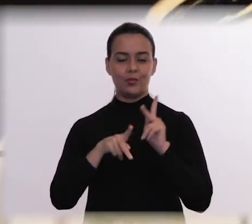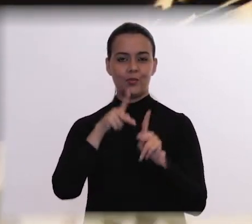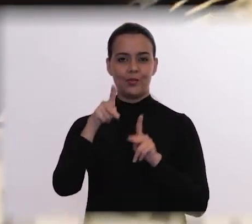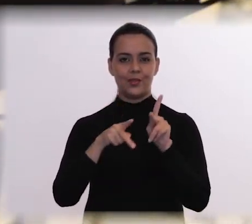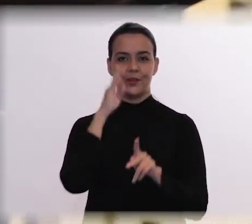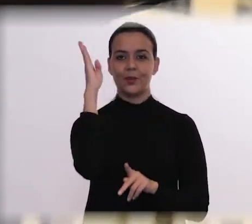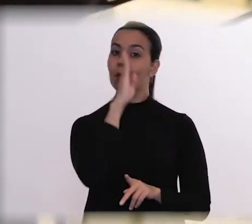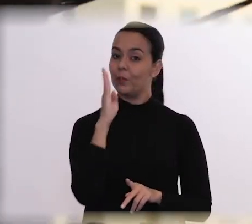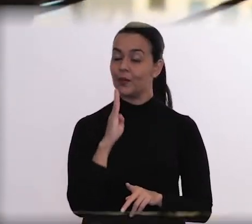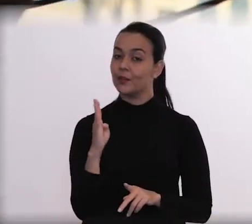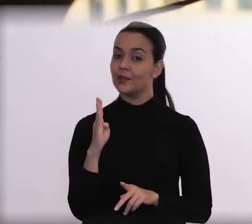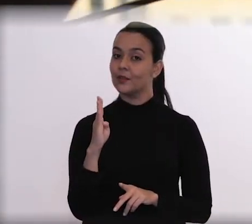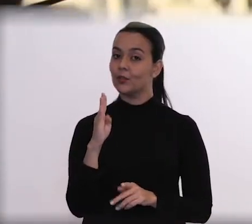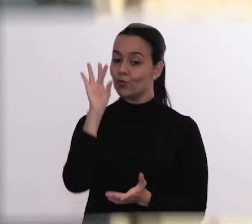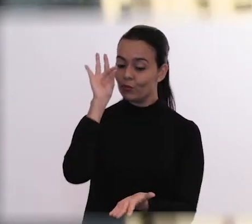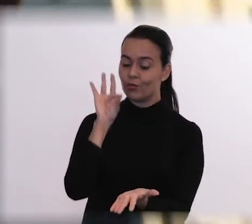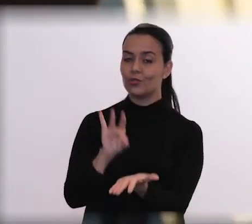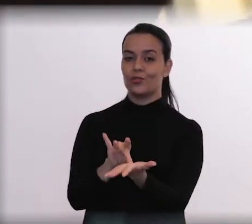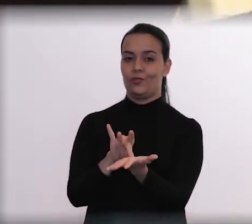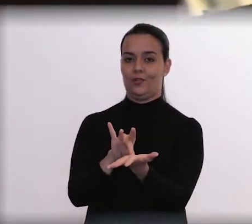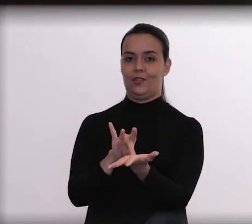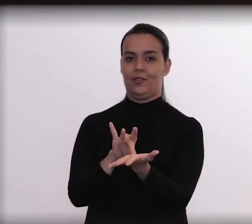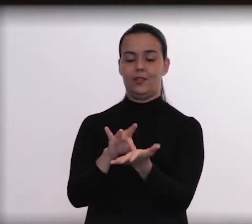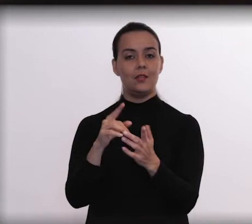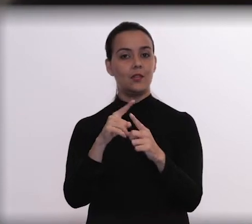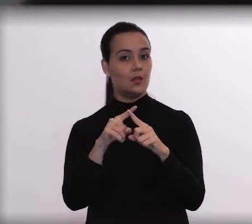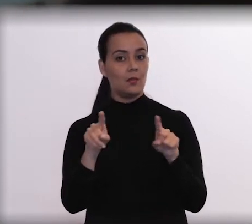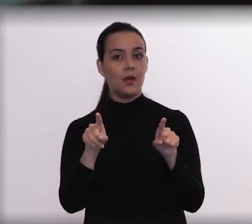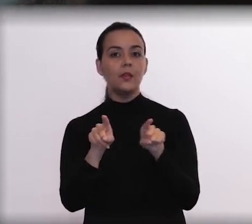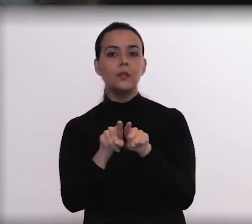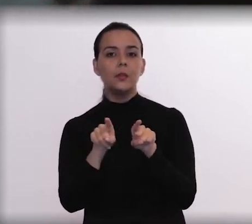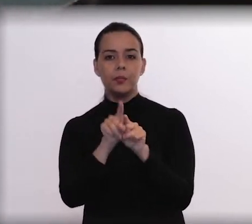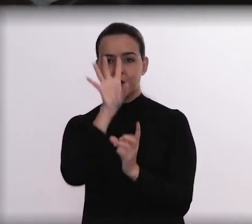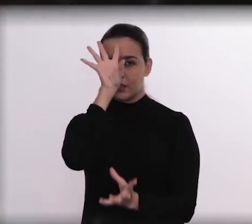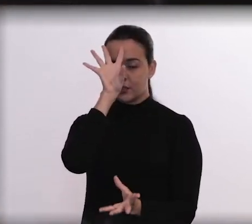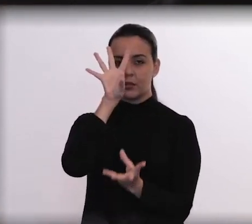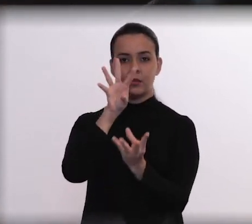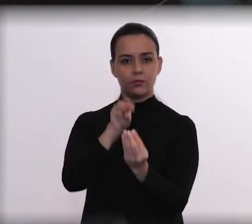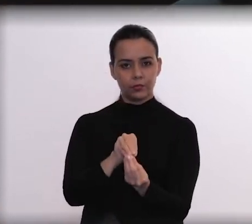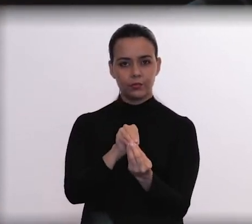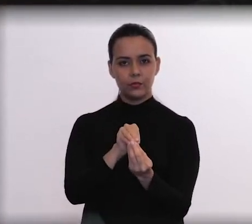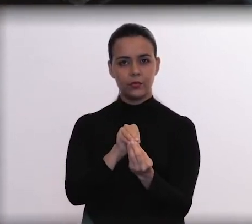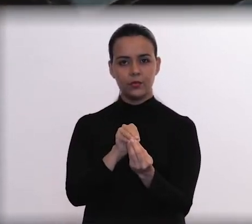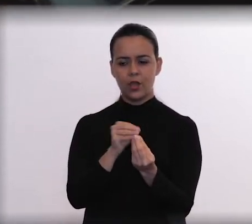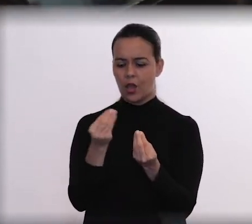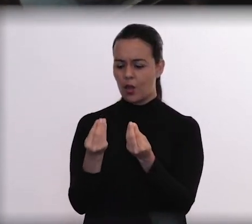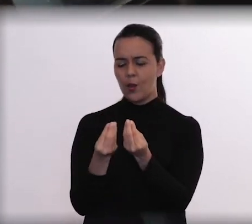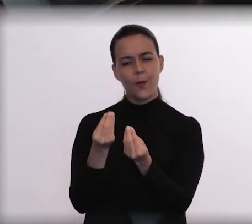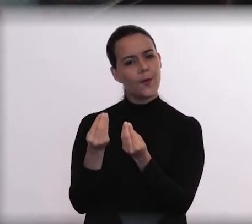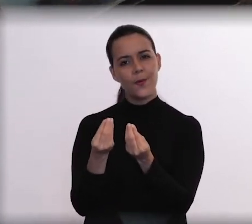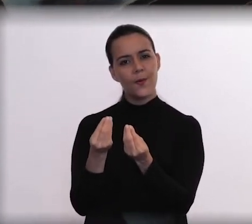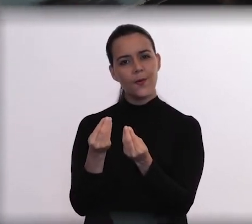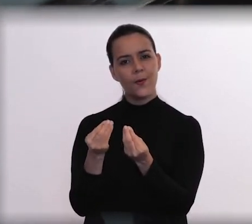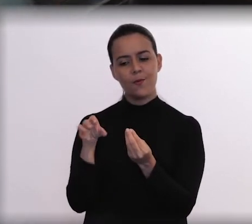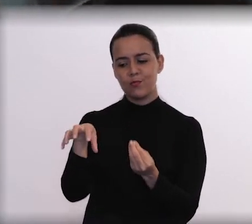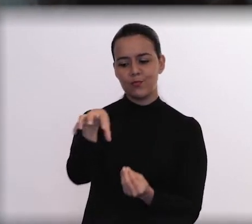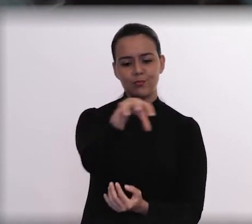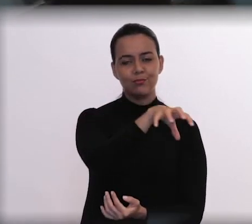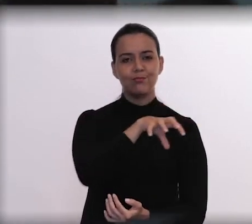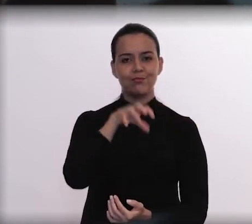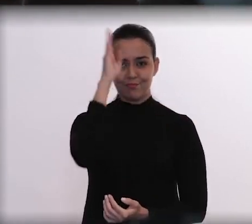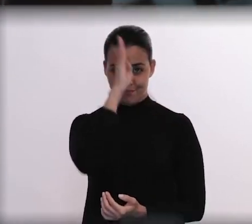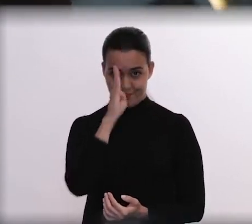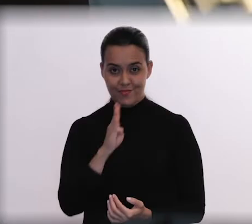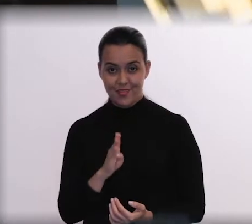etc., mas isso tem relação também com a própria compreensão e interpretação do que seja o Brasil e o destino brasileiro,